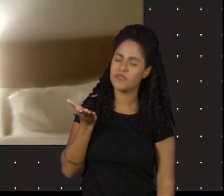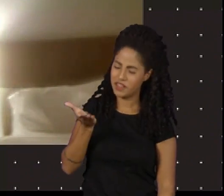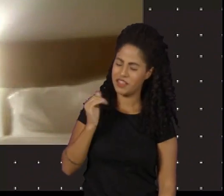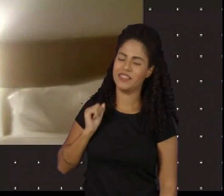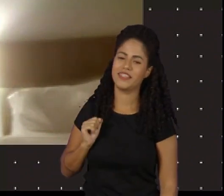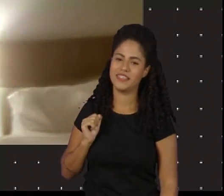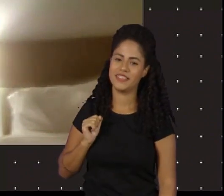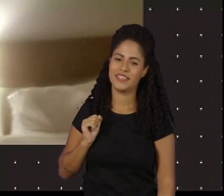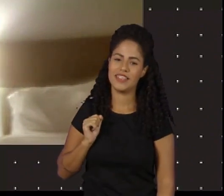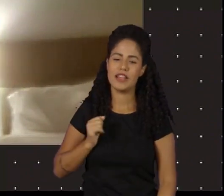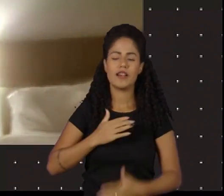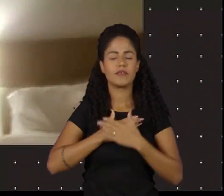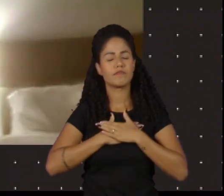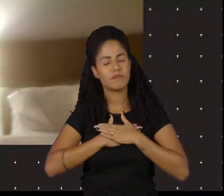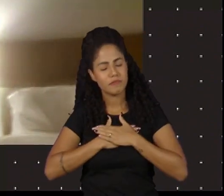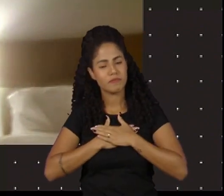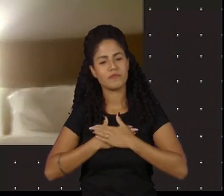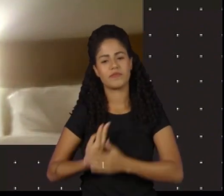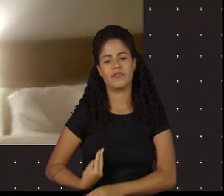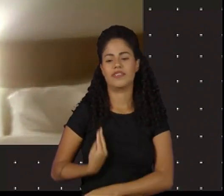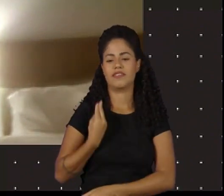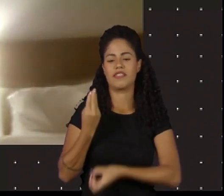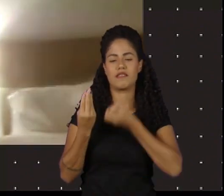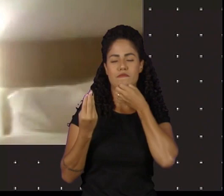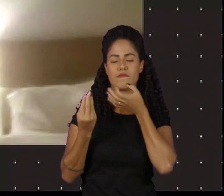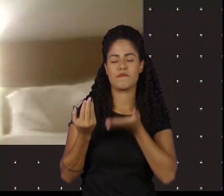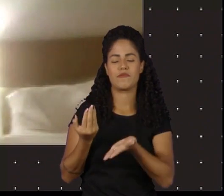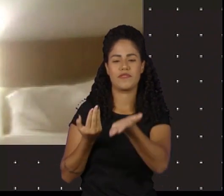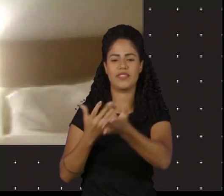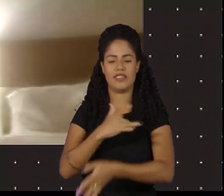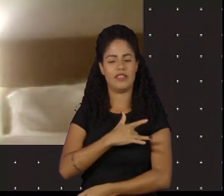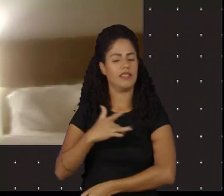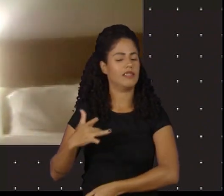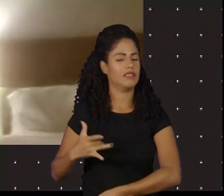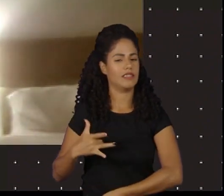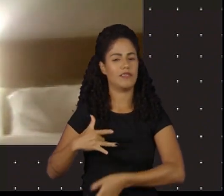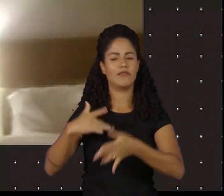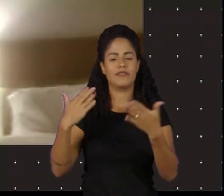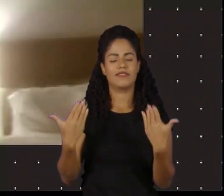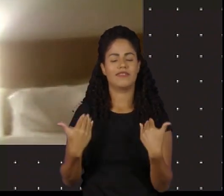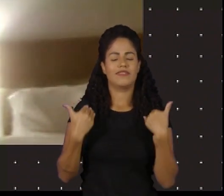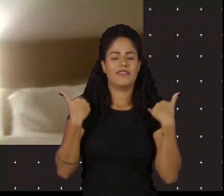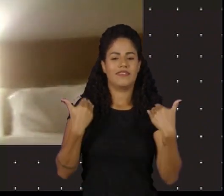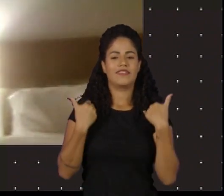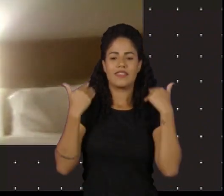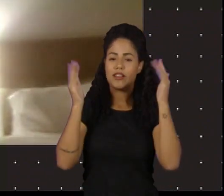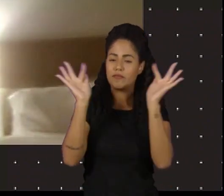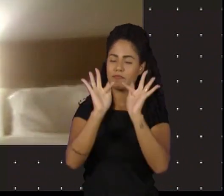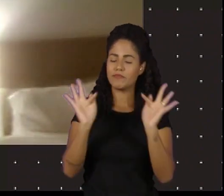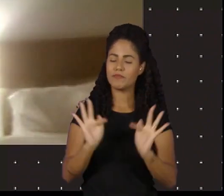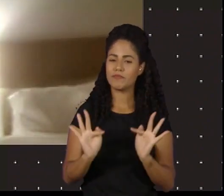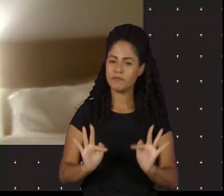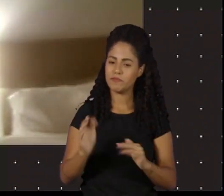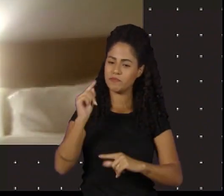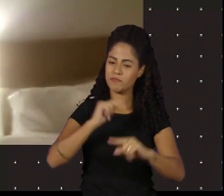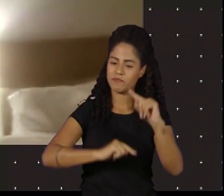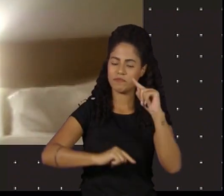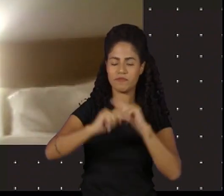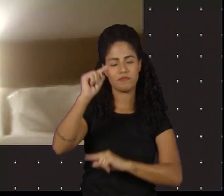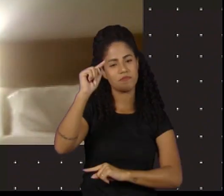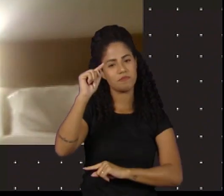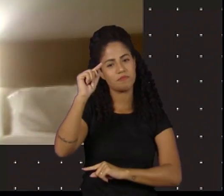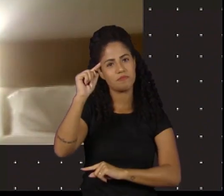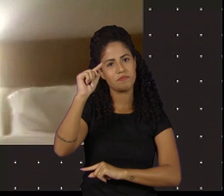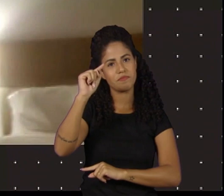Que a vida lhe seja pródiga, cheia de saúde, de alegria, de paz, de prosperidade,